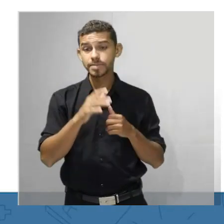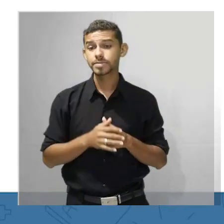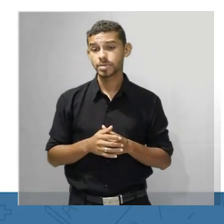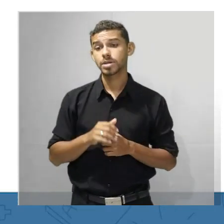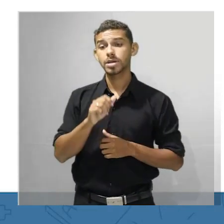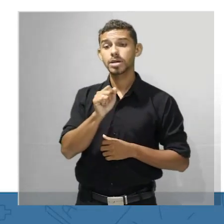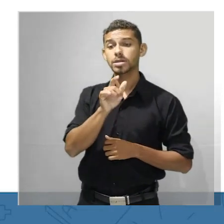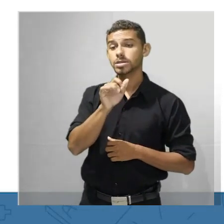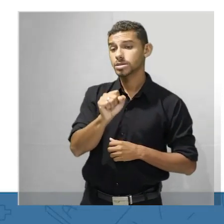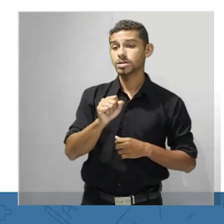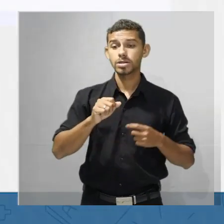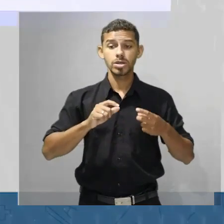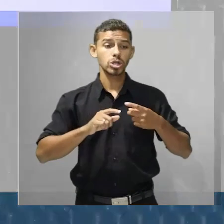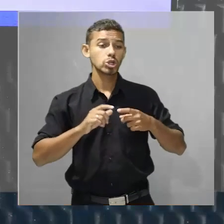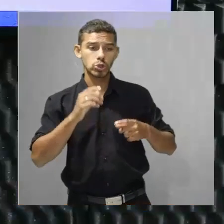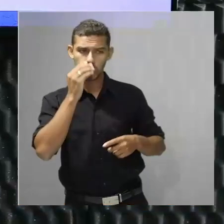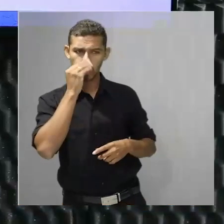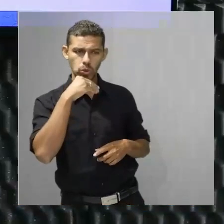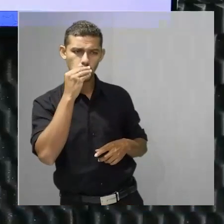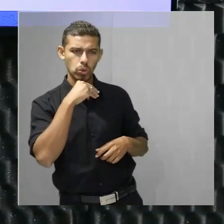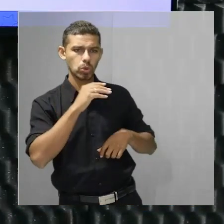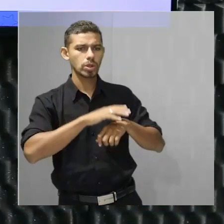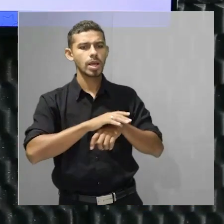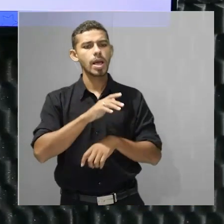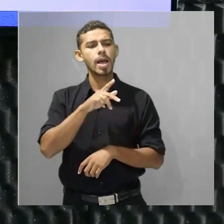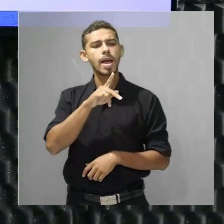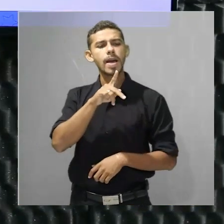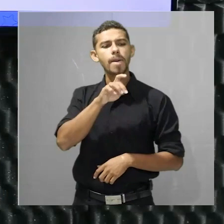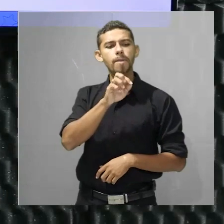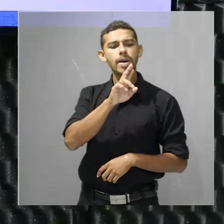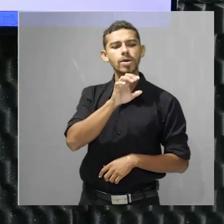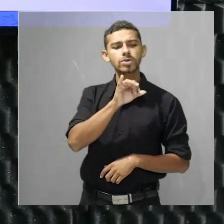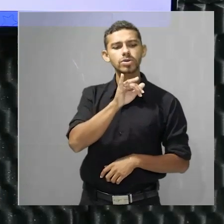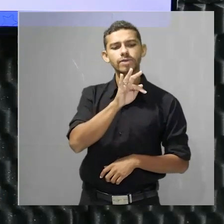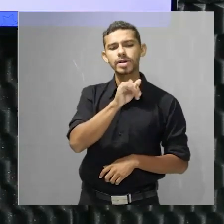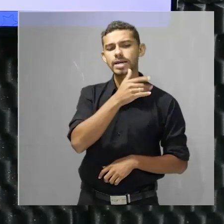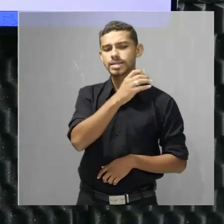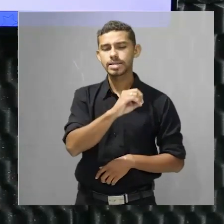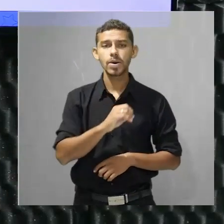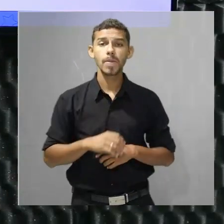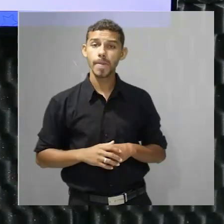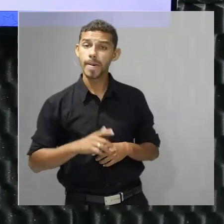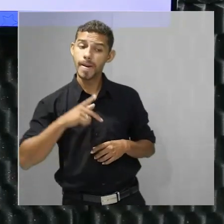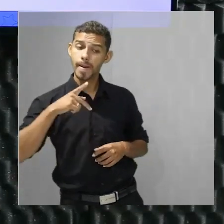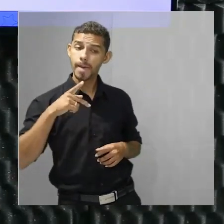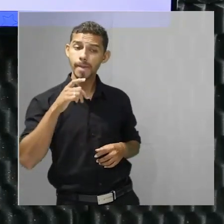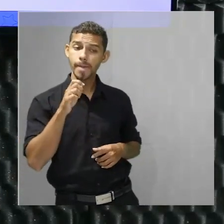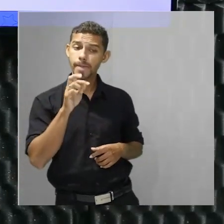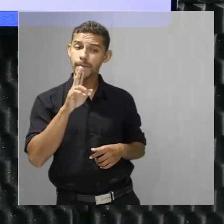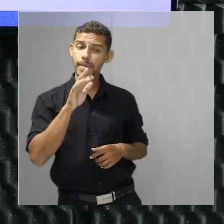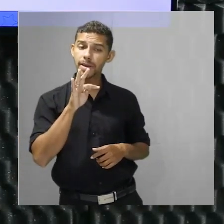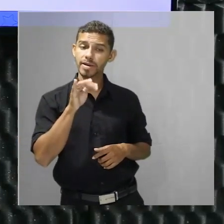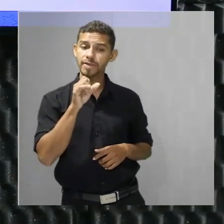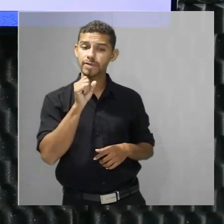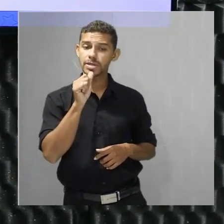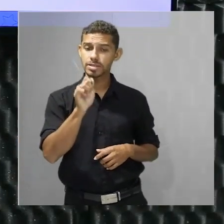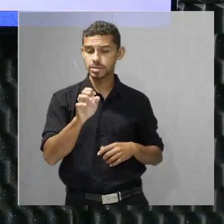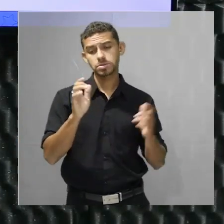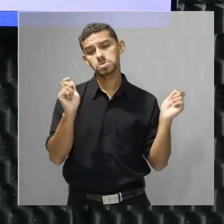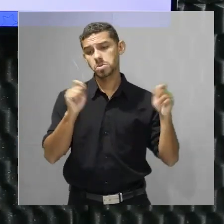paradoxo ironia personificação perífrase que podem proporcionar a uma mesma palavra